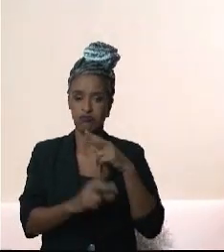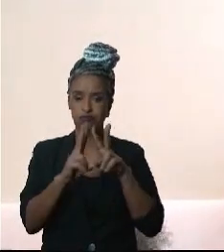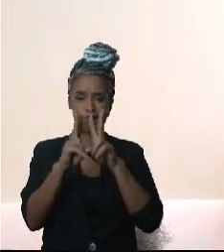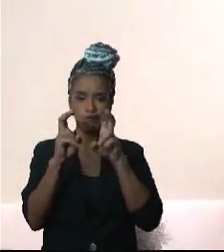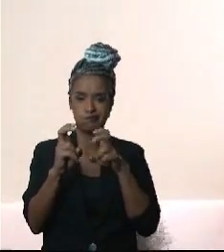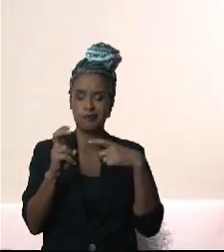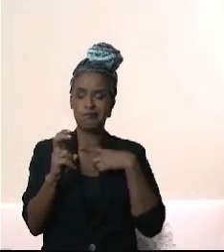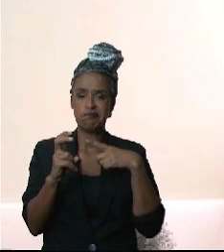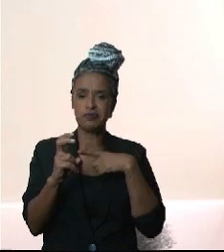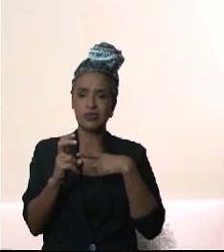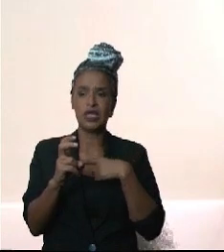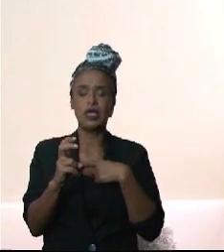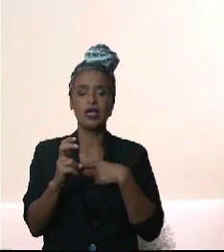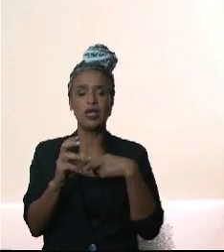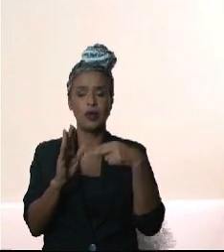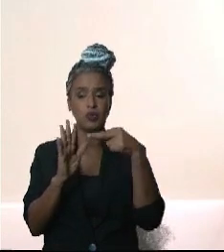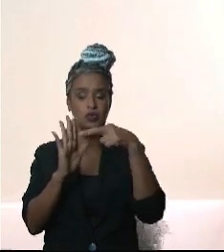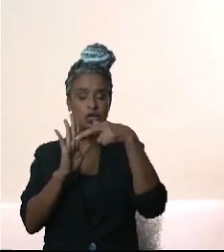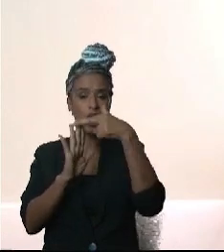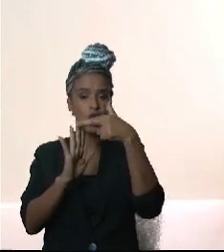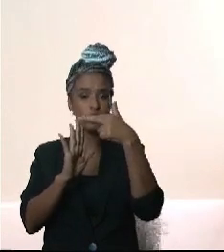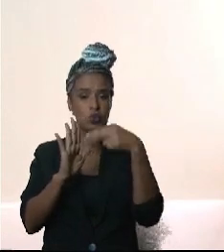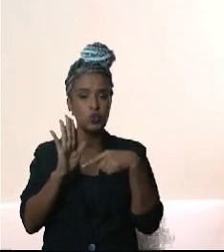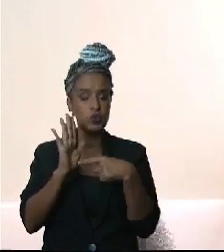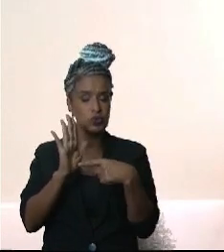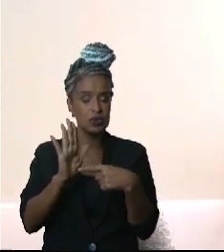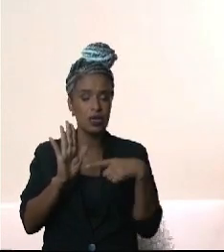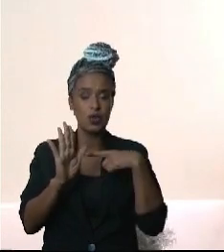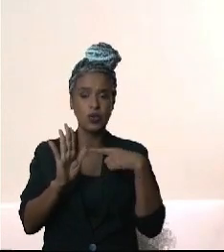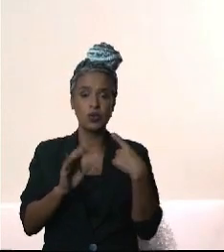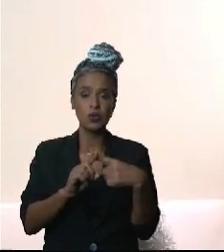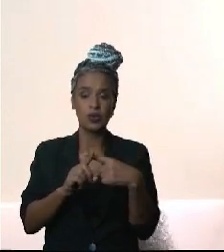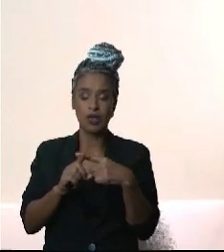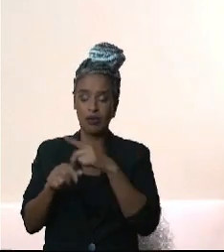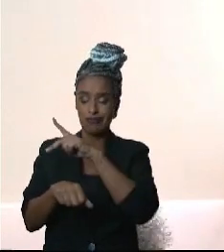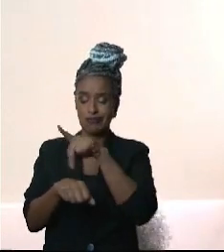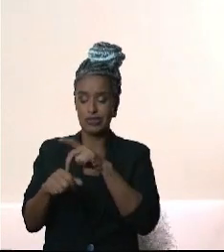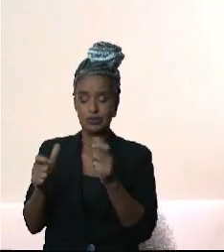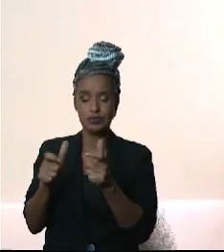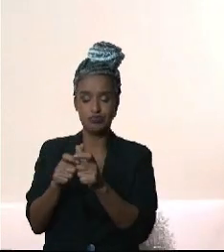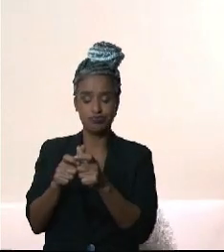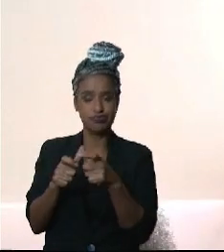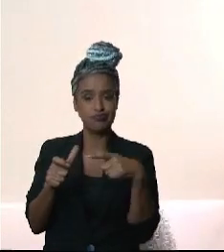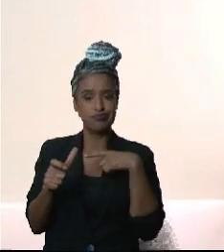temos a resolução de um país pequeno,